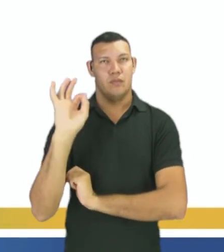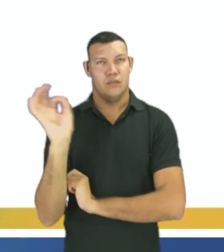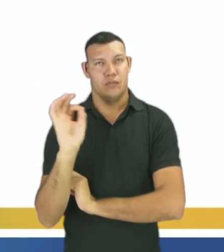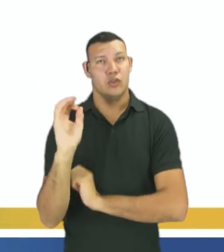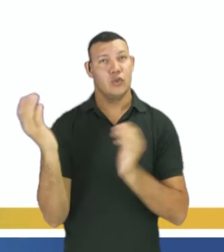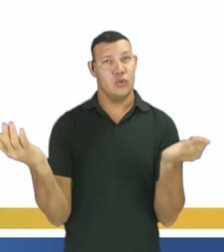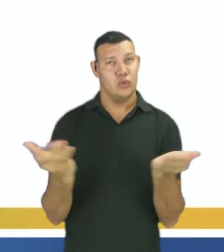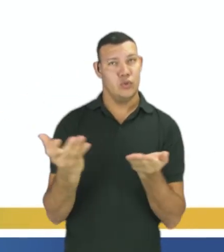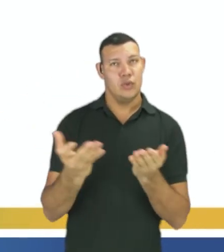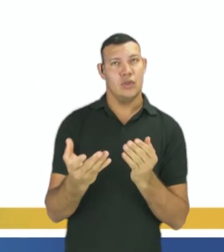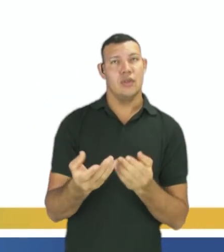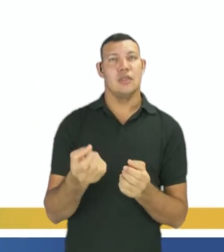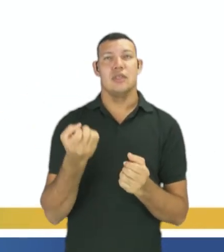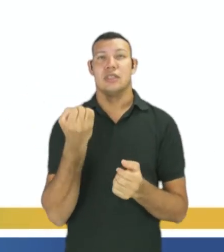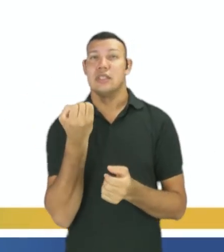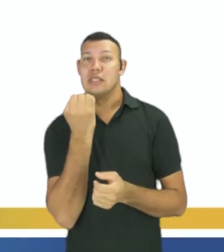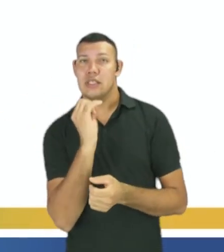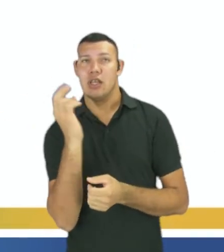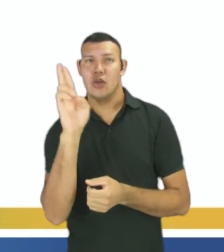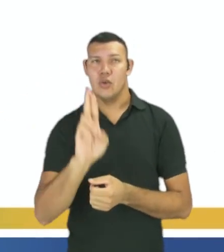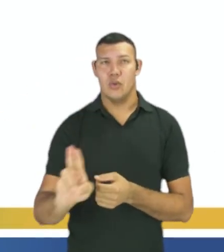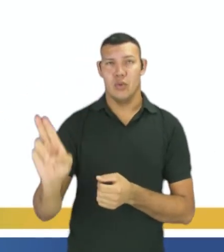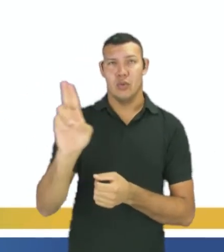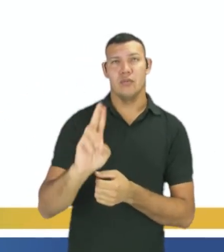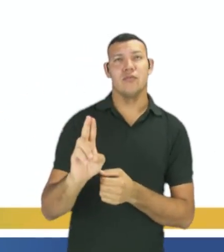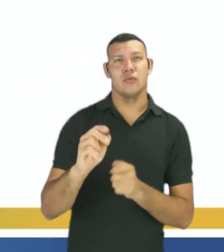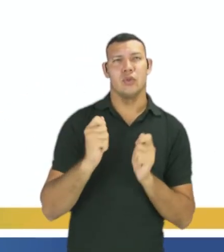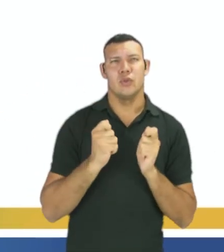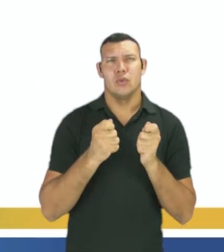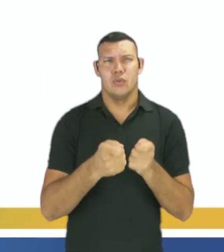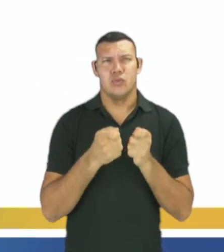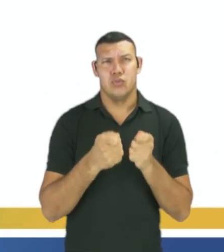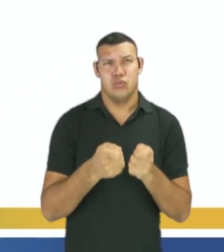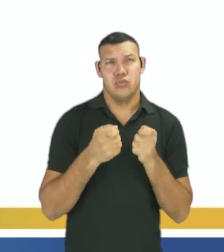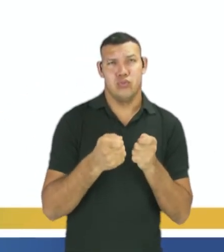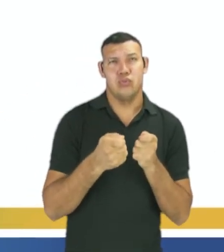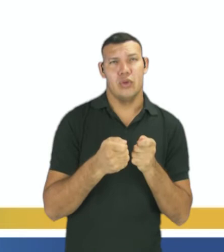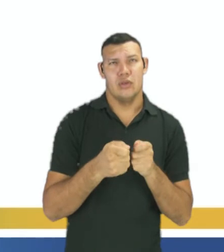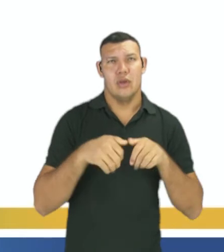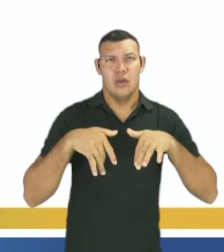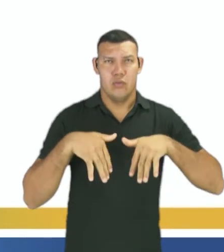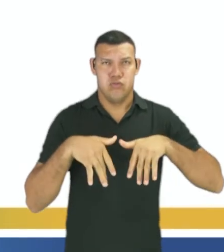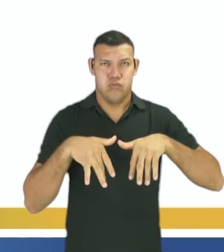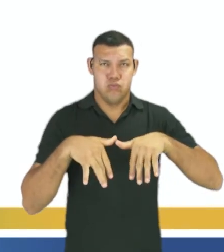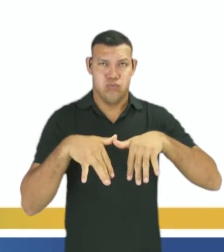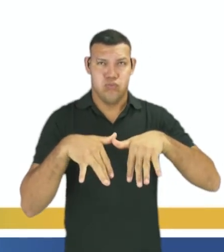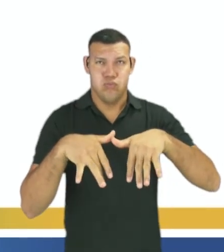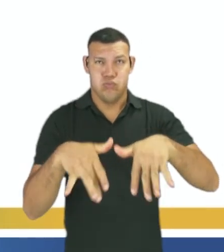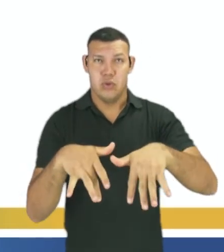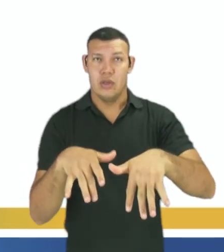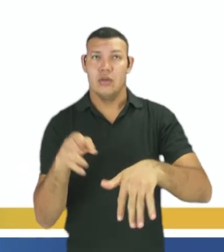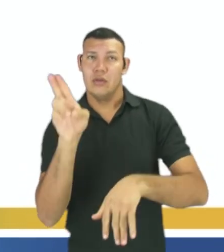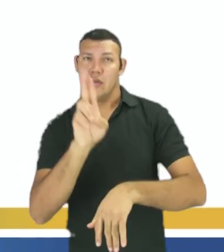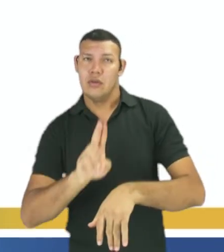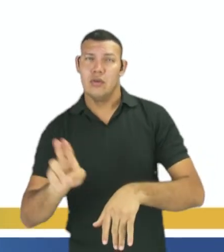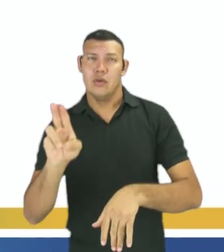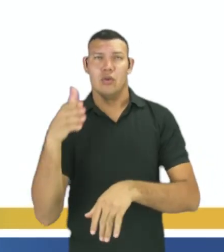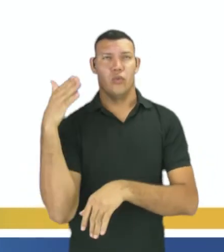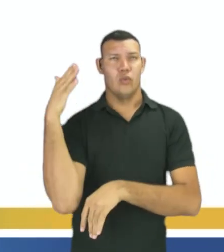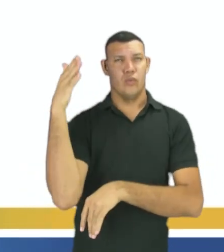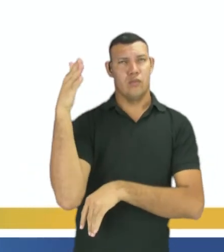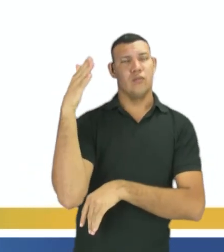de controle sobre as pragas agrícolas. Por outro lado, o uso frequente dos agrotóxicos